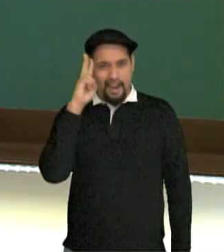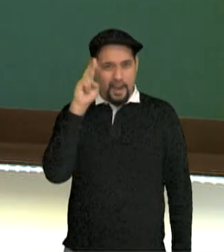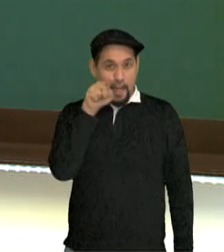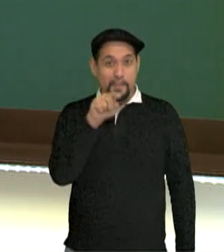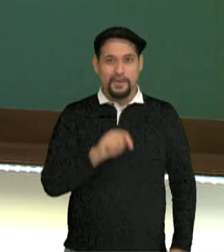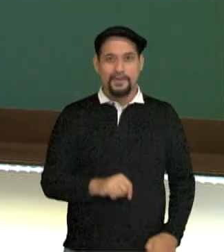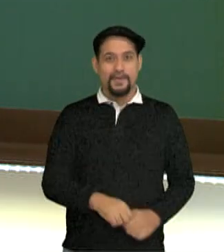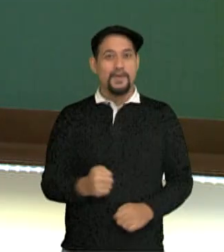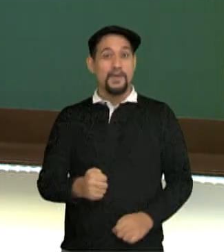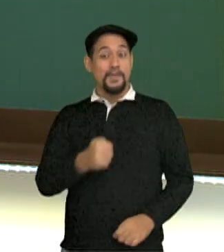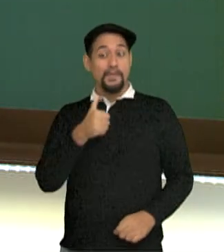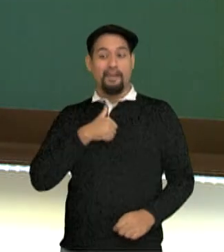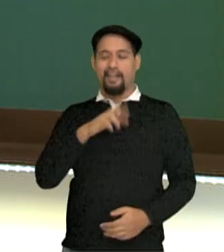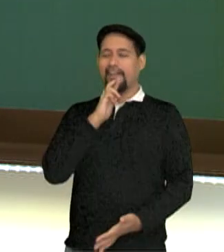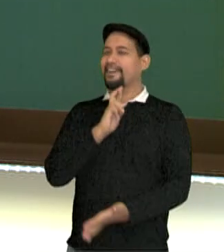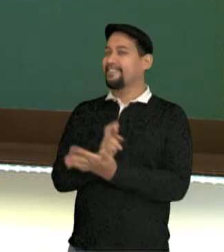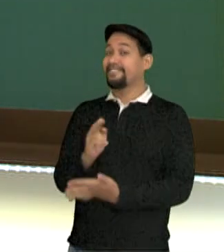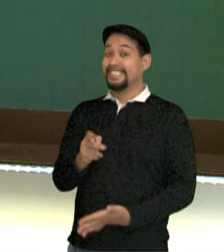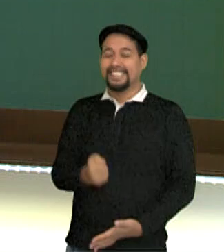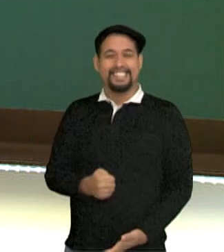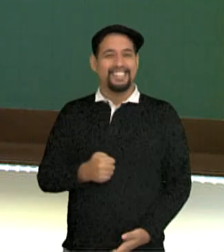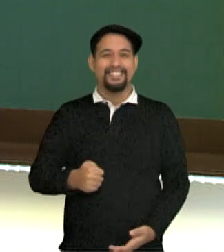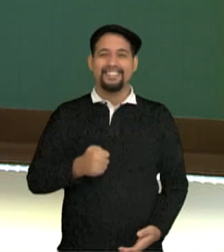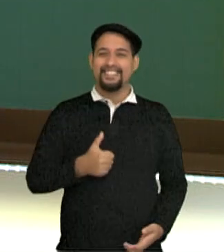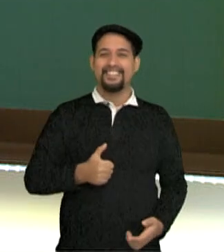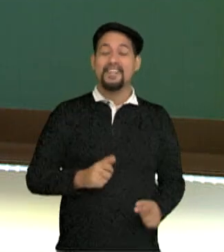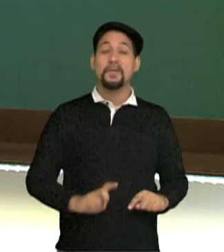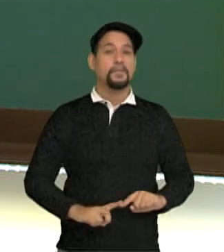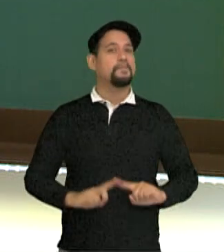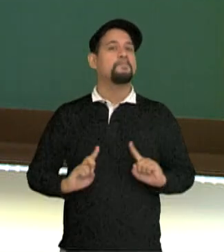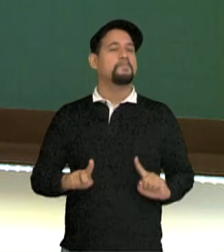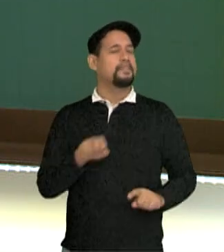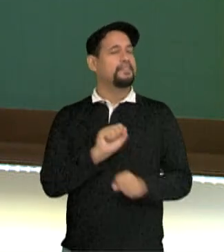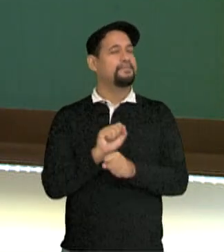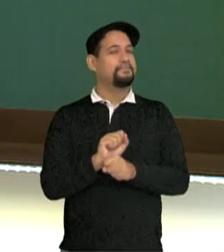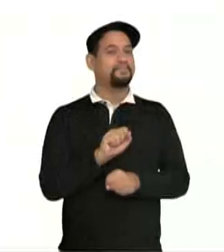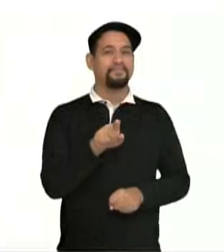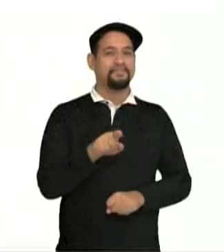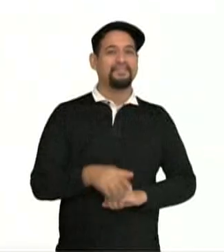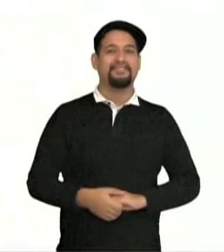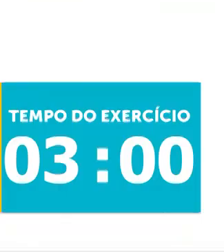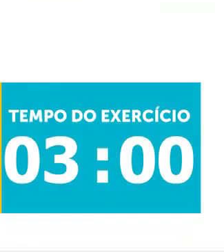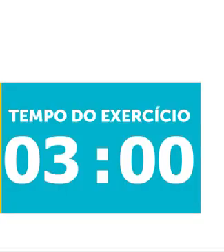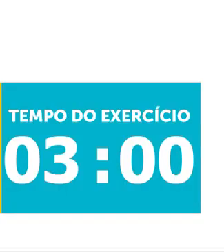quase estou dando spoiler aqui da resposta. Faz aí que eu te aguardo aqui.